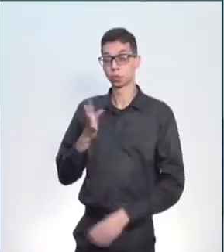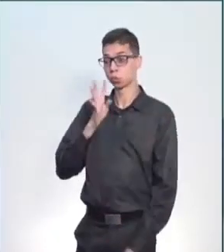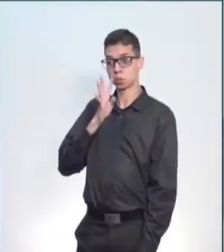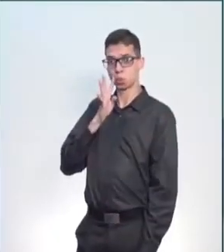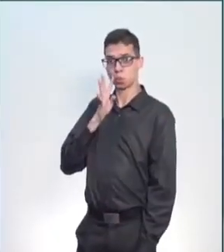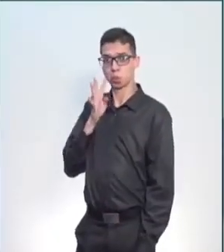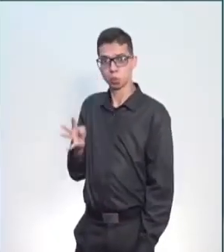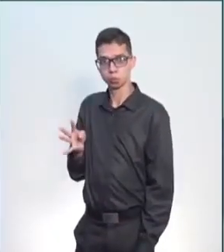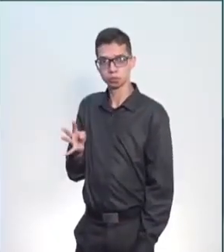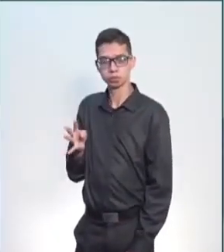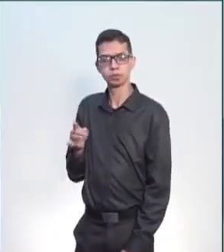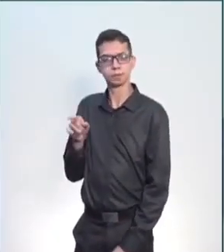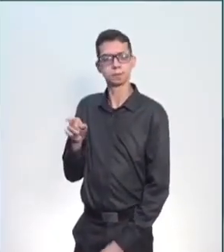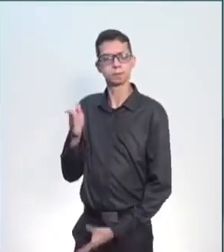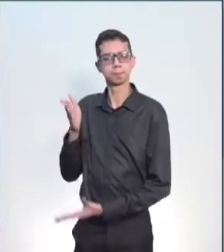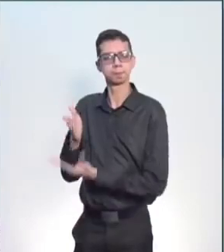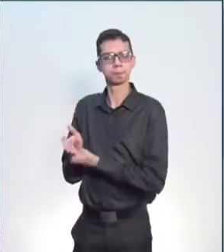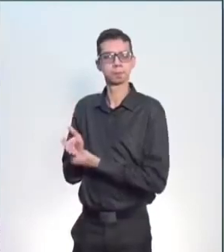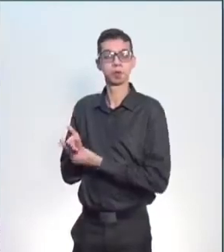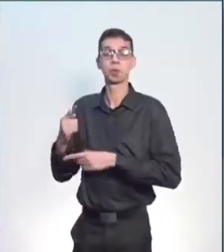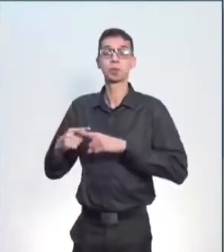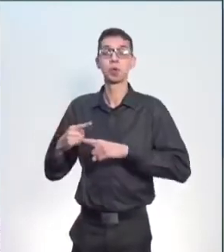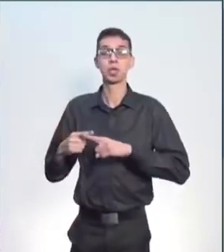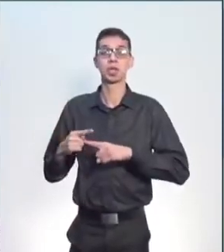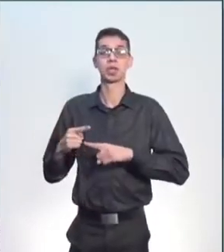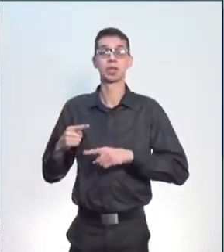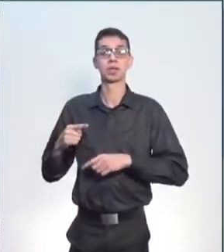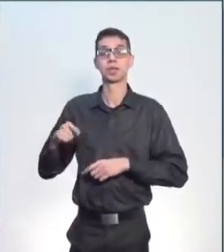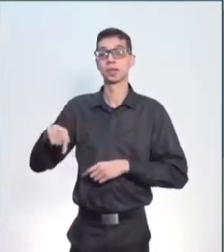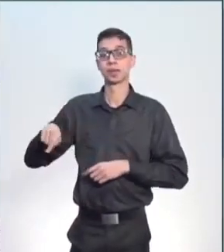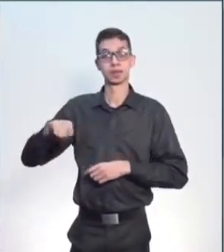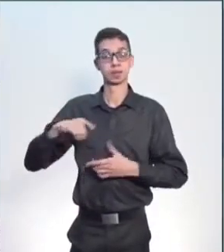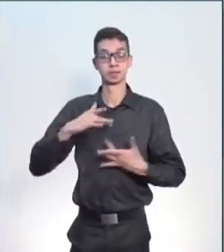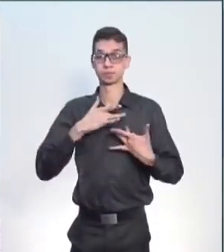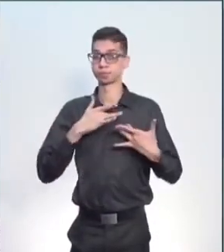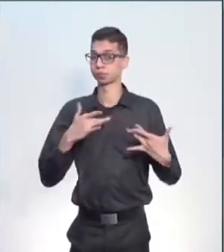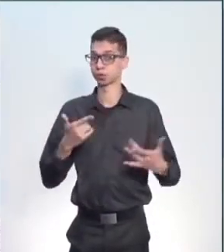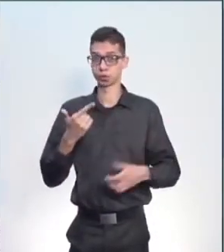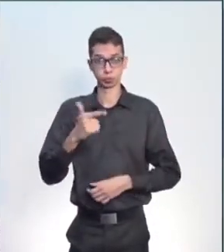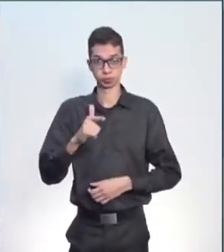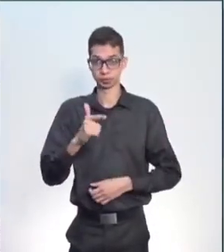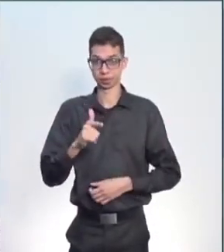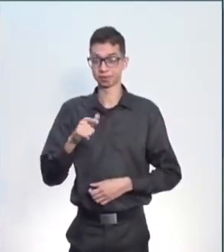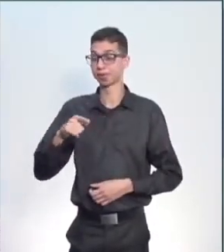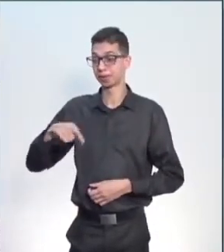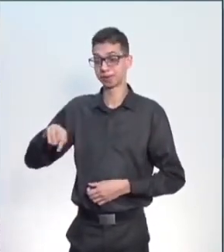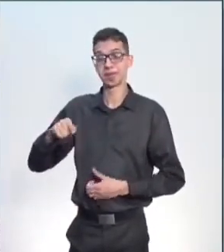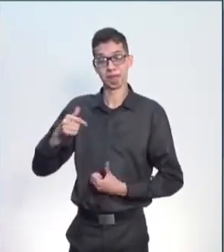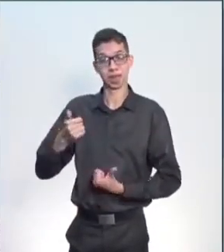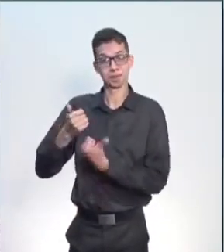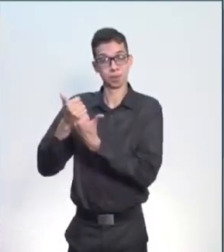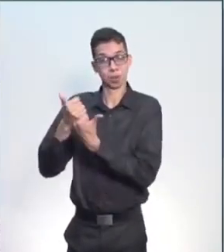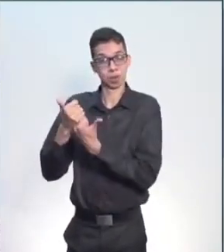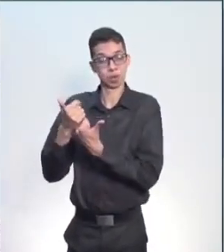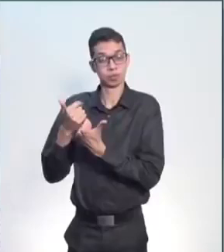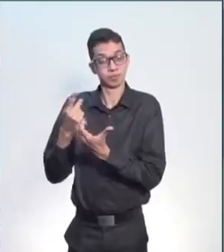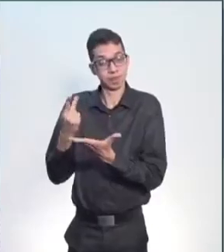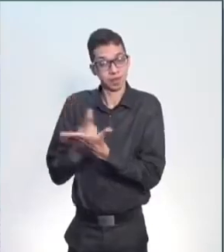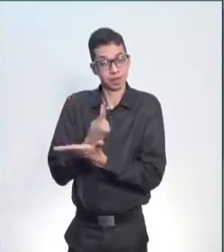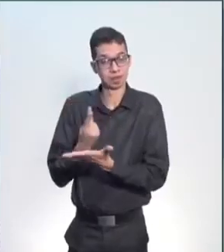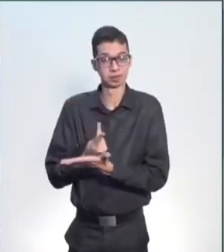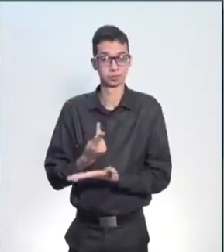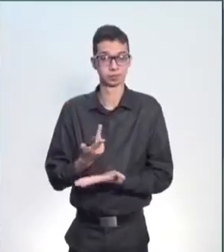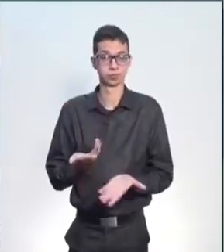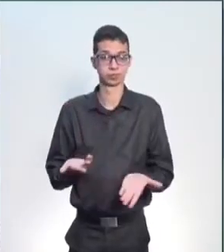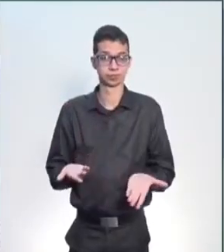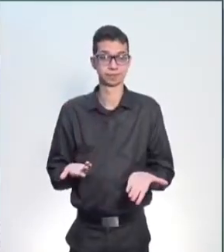né, de alguma forma apoiando algo que não deveria ser feito, né? Então, é uma responsabilidade que vai